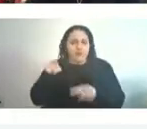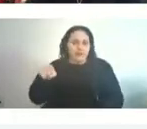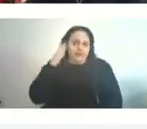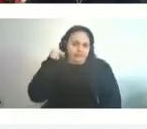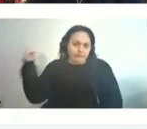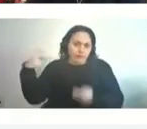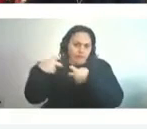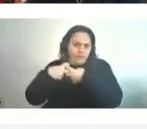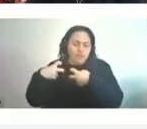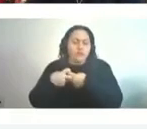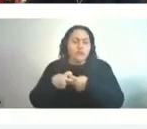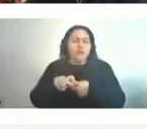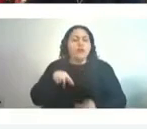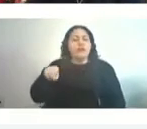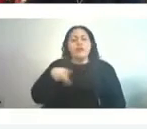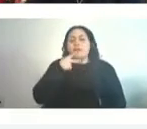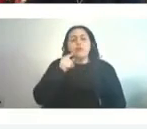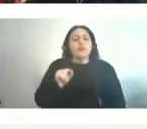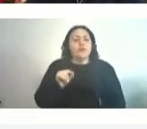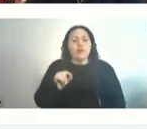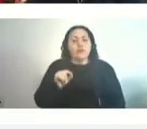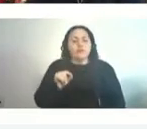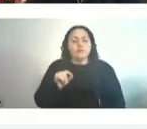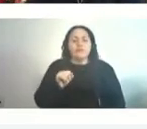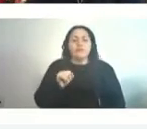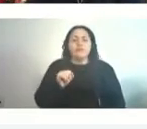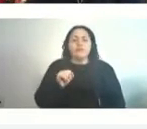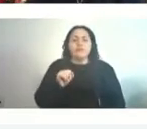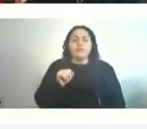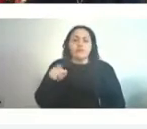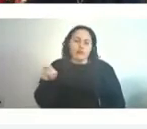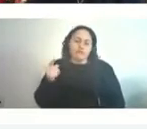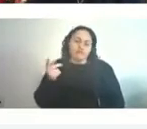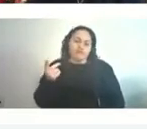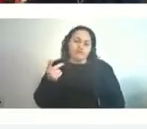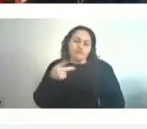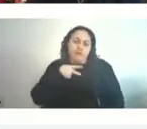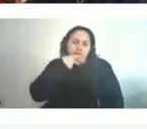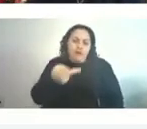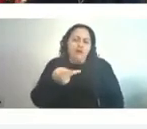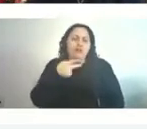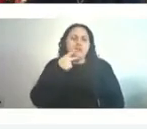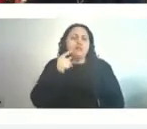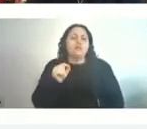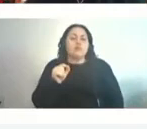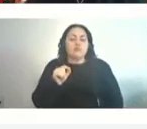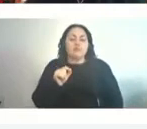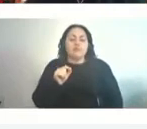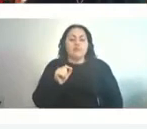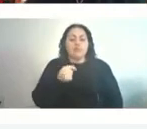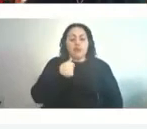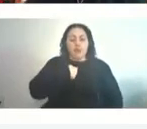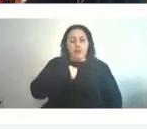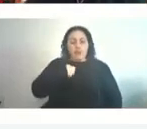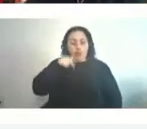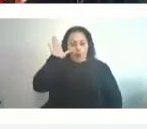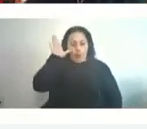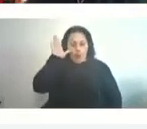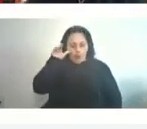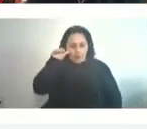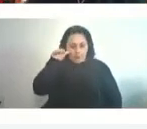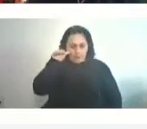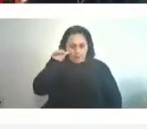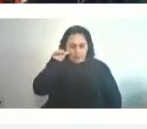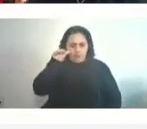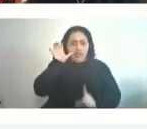Einstein diz que, ou assume, né, que o olho do observador interfere no objeto